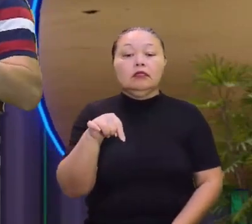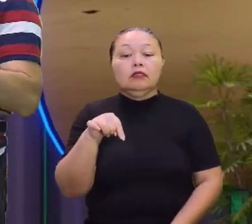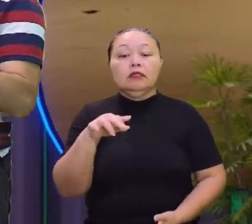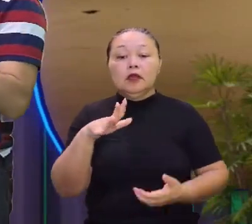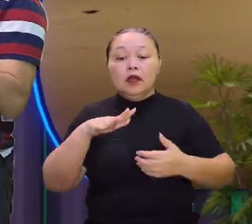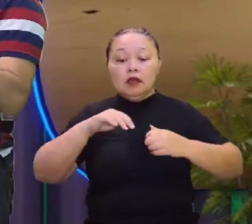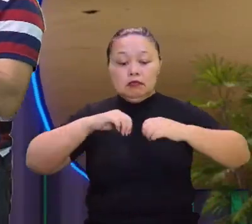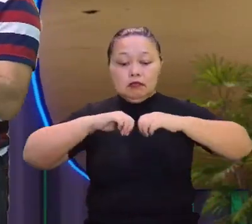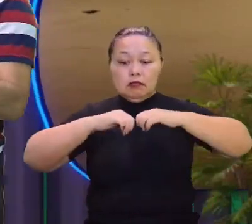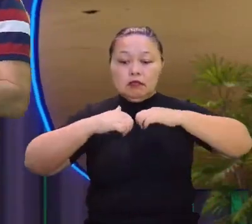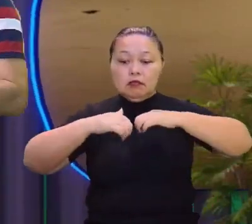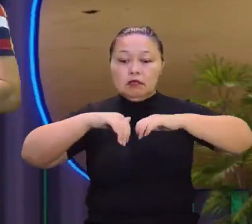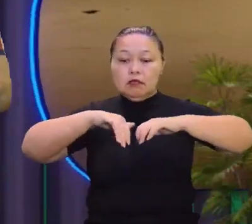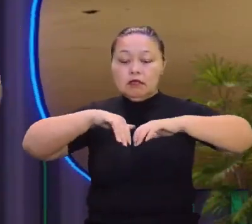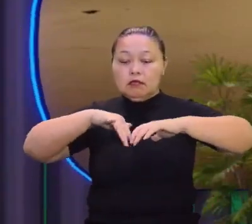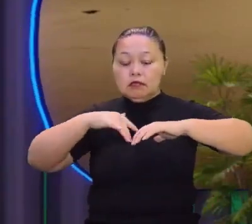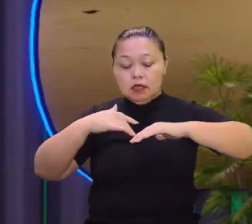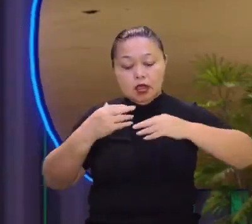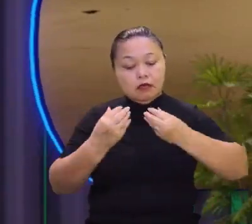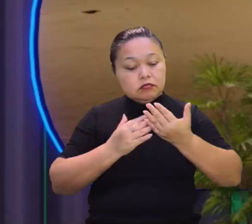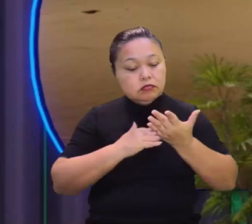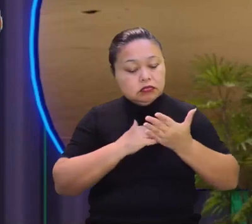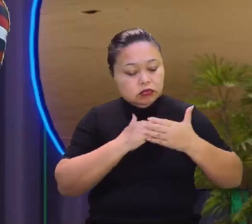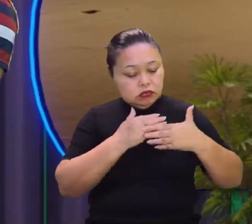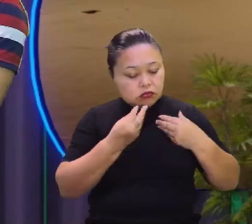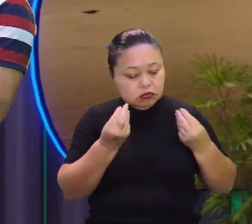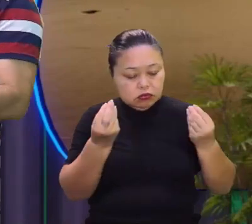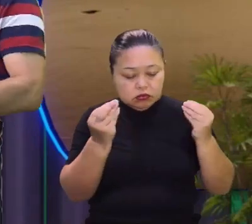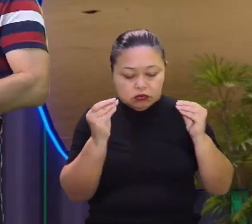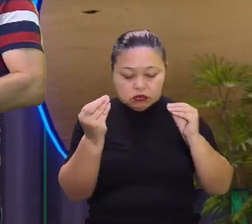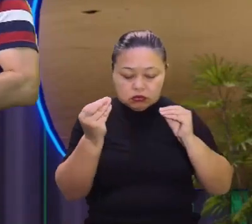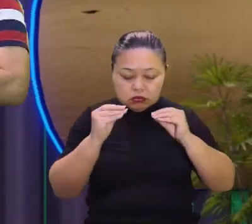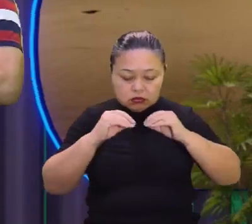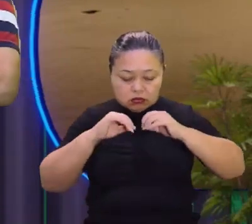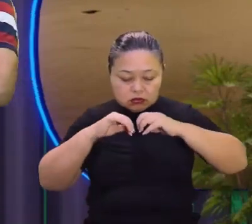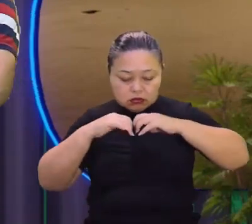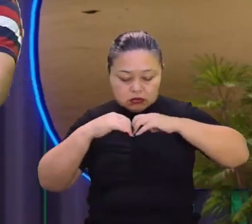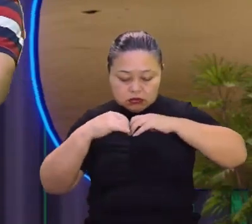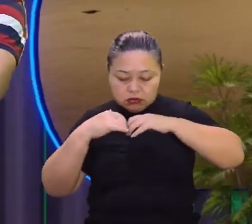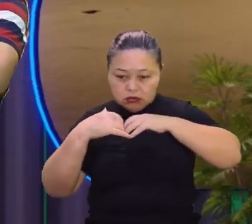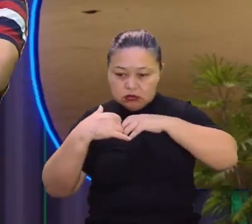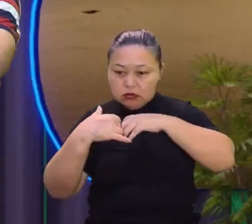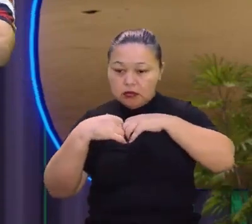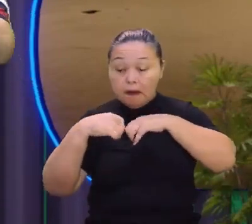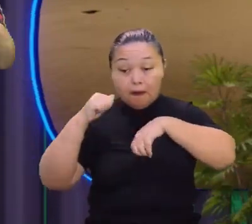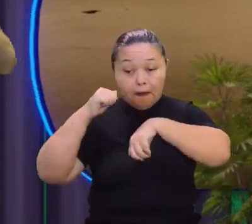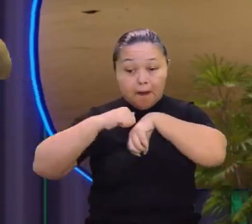era magma, então estava naquele processo ainda de formação. Tínhamos